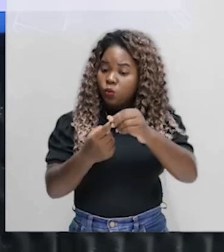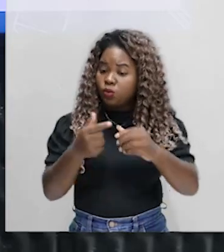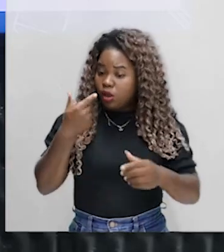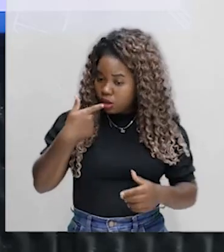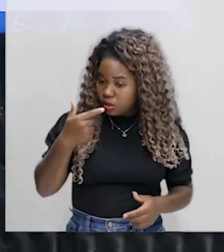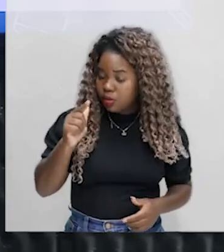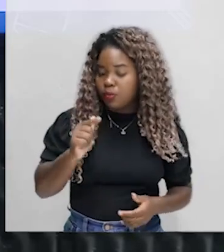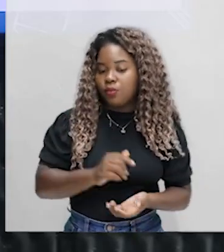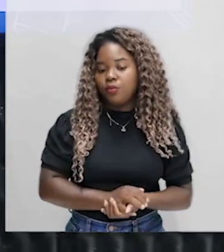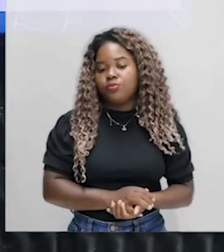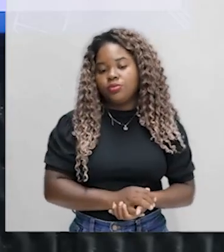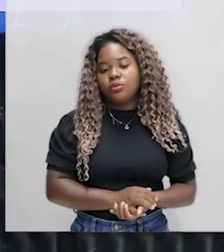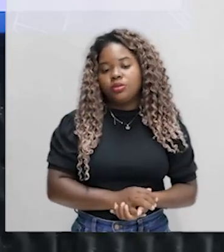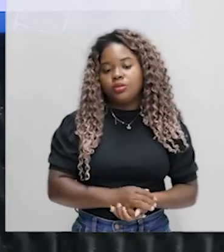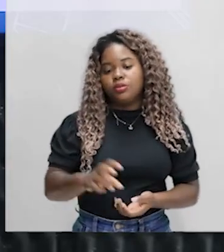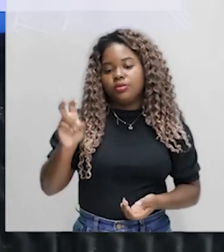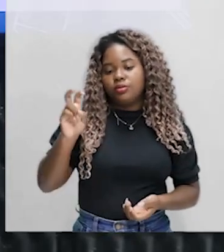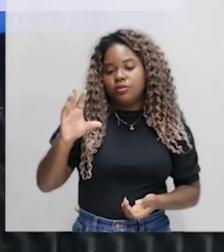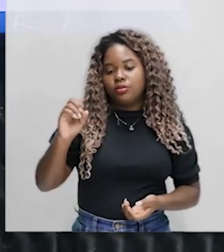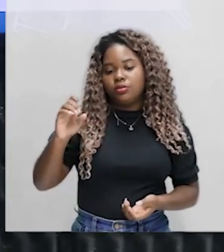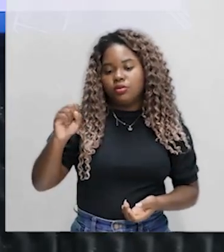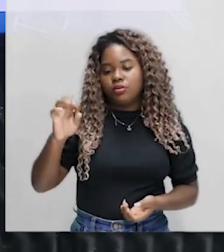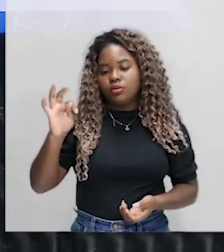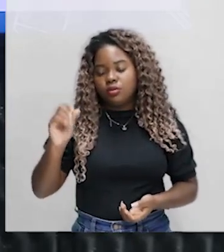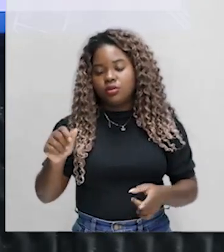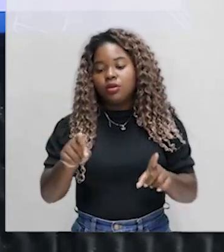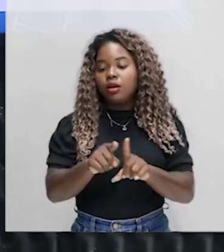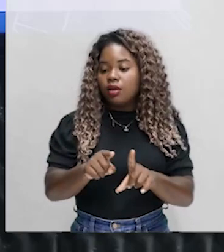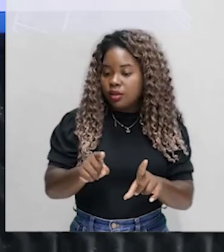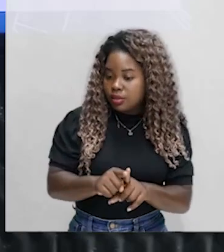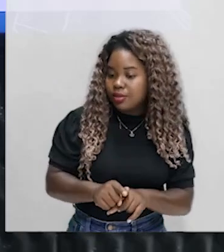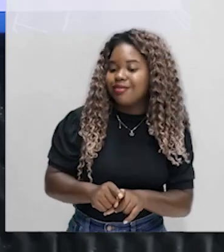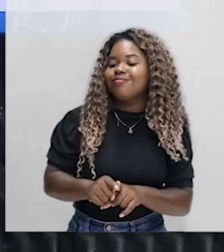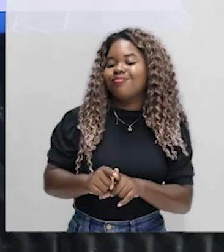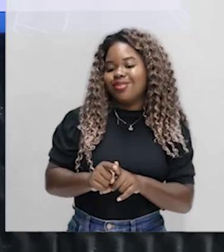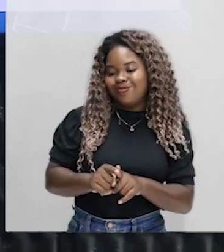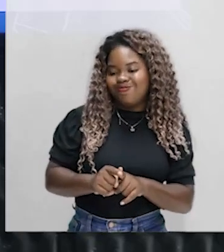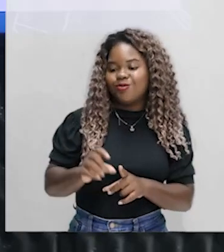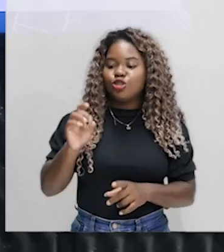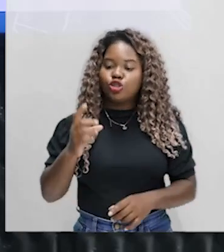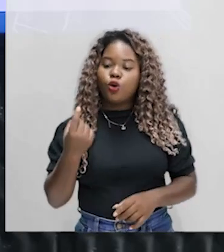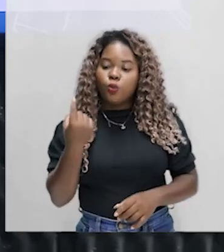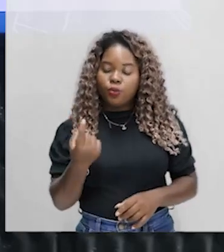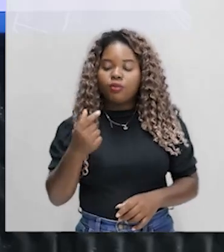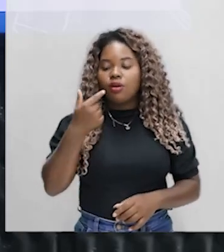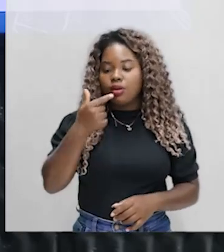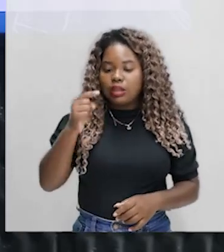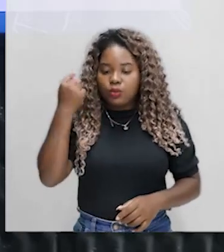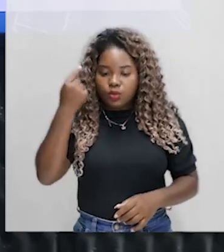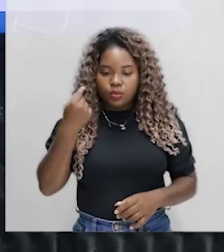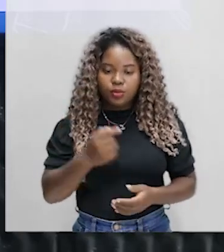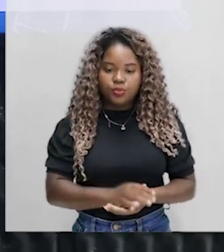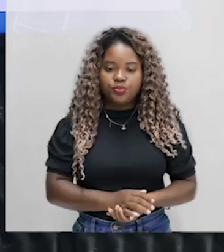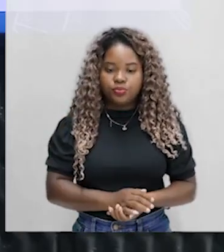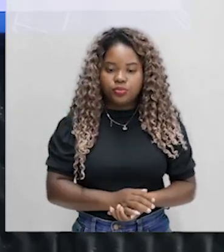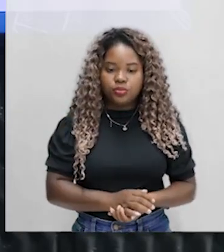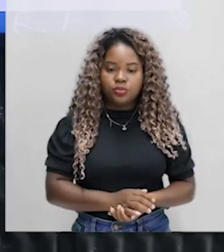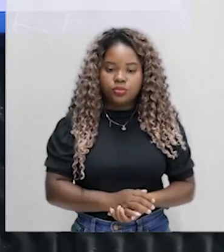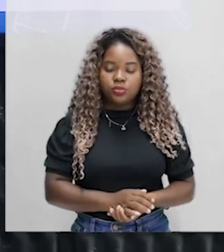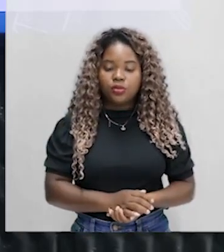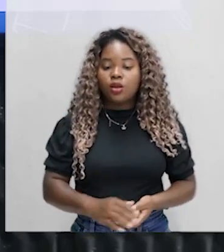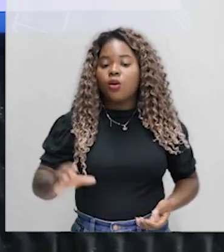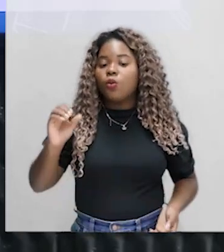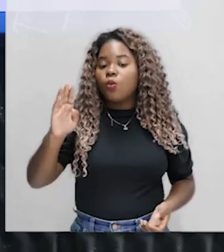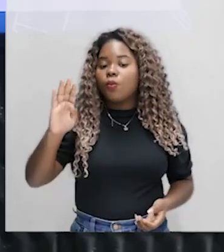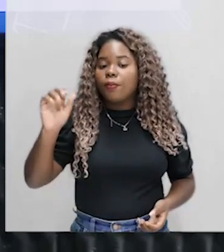da Colômbia. Na Costa Rica, também se fala apenas o espanhol.